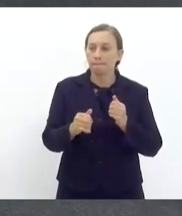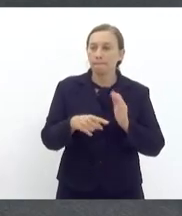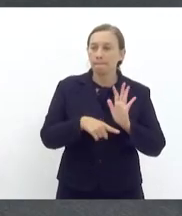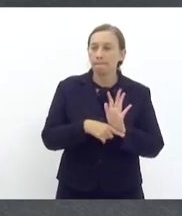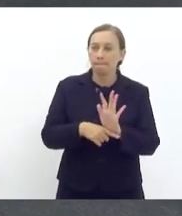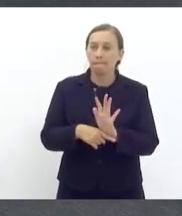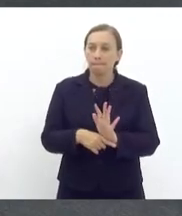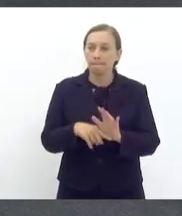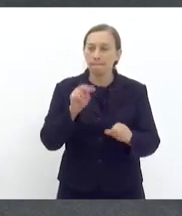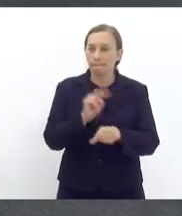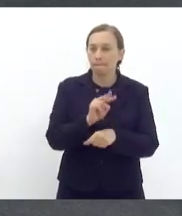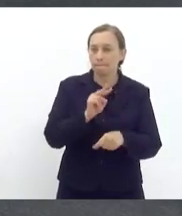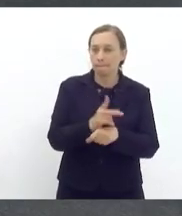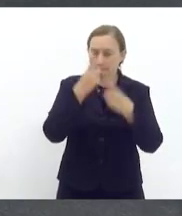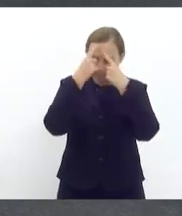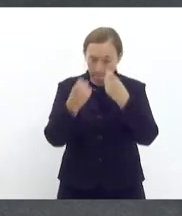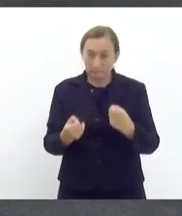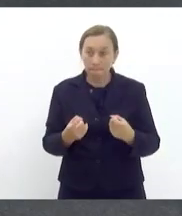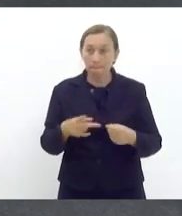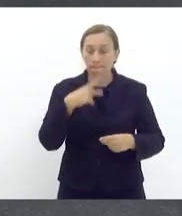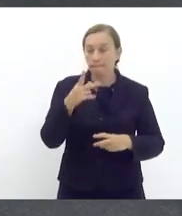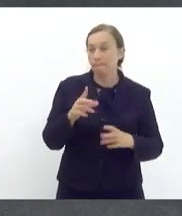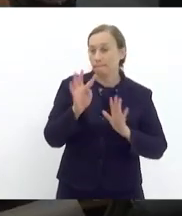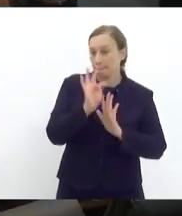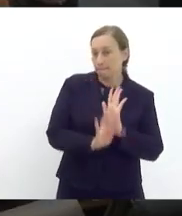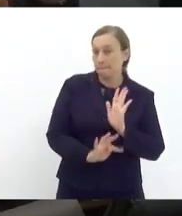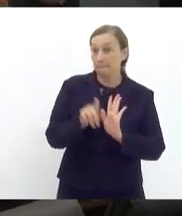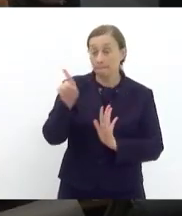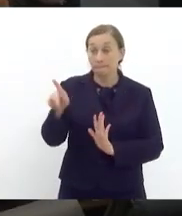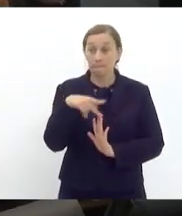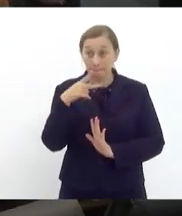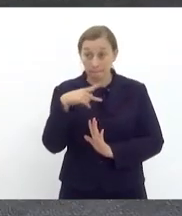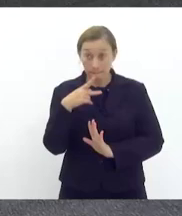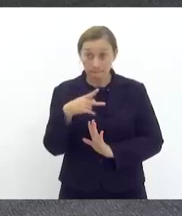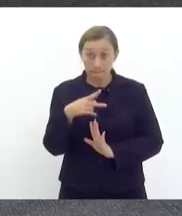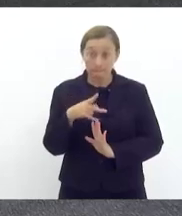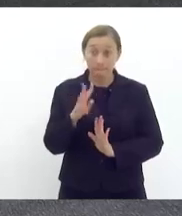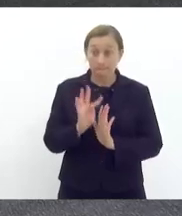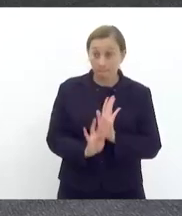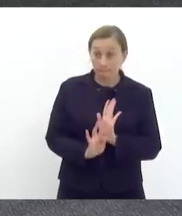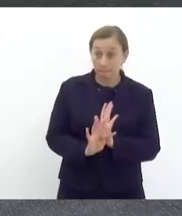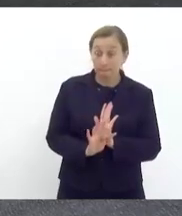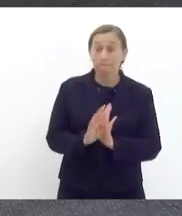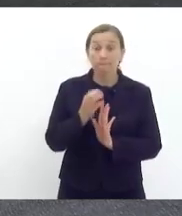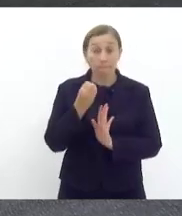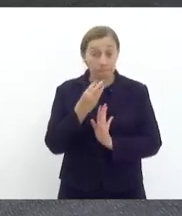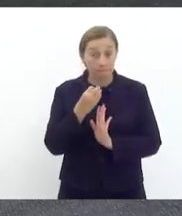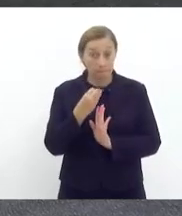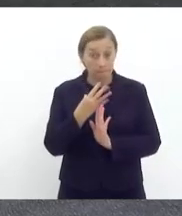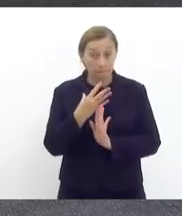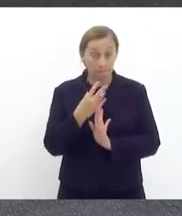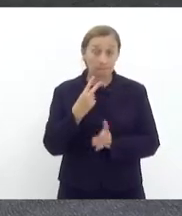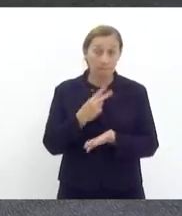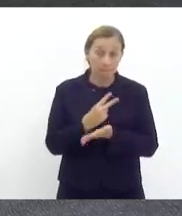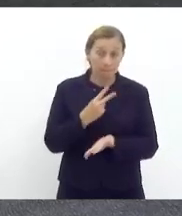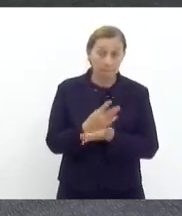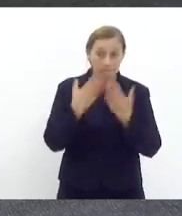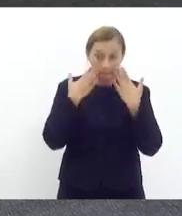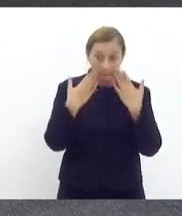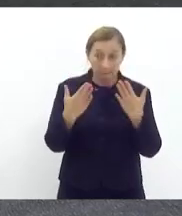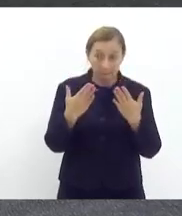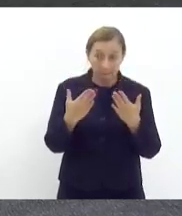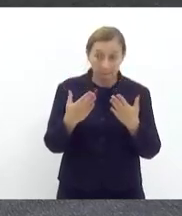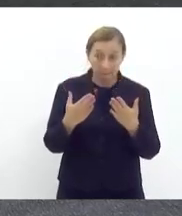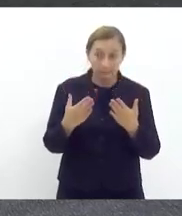então para debater o texto como ele chegou e o texto tem boas partes mesmo sendo um texto apresentado pela